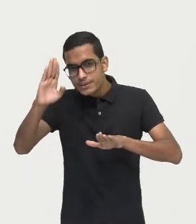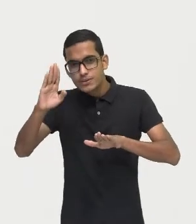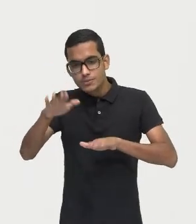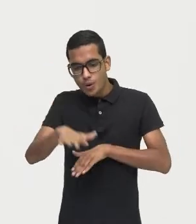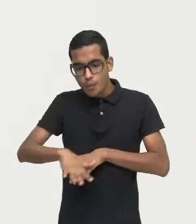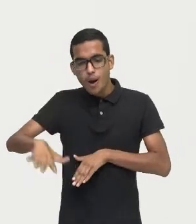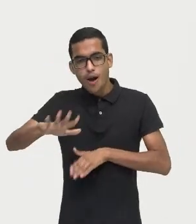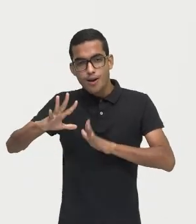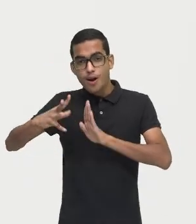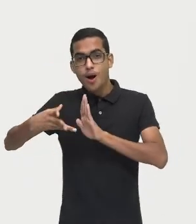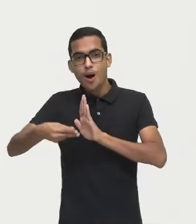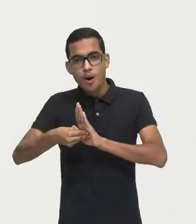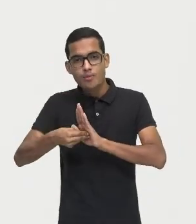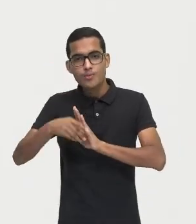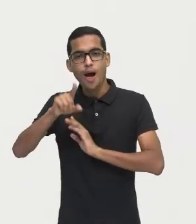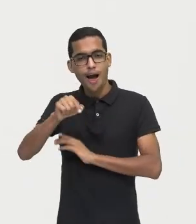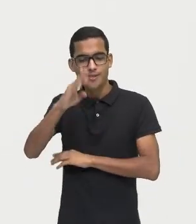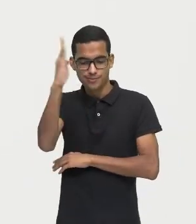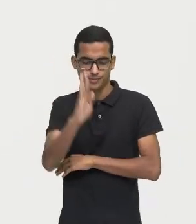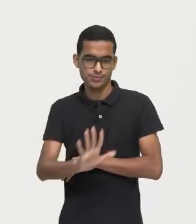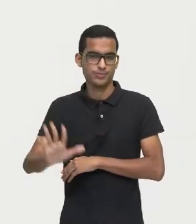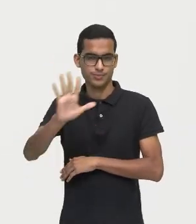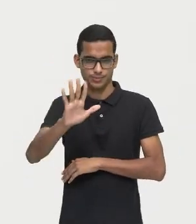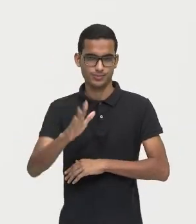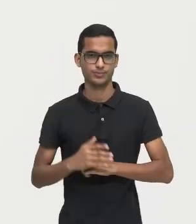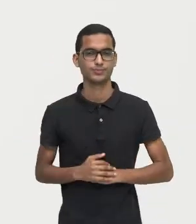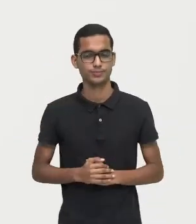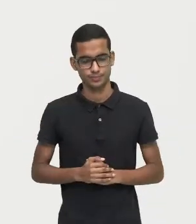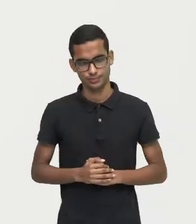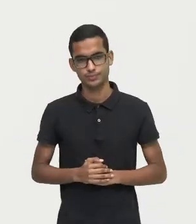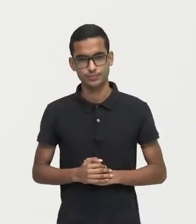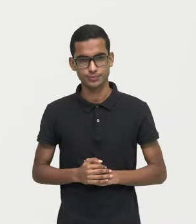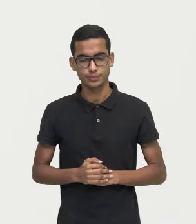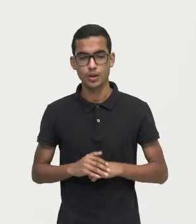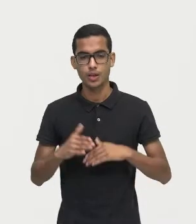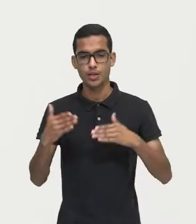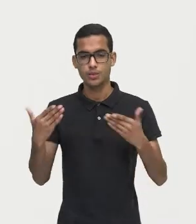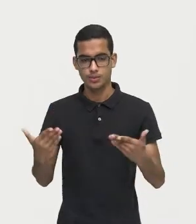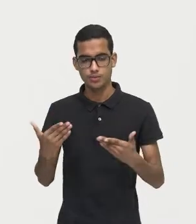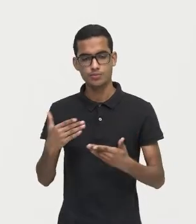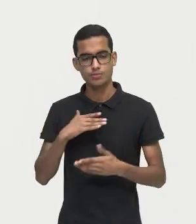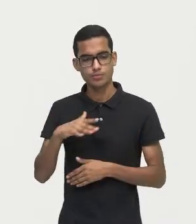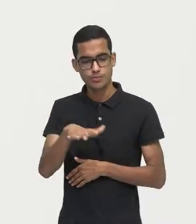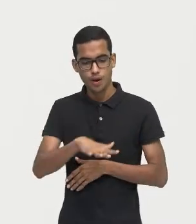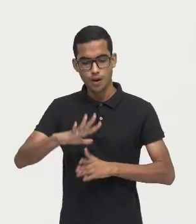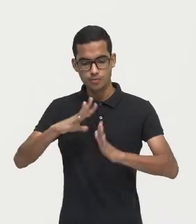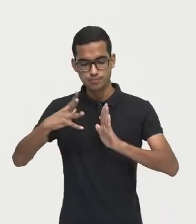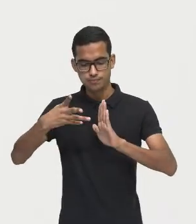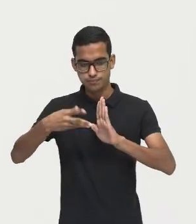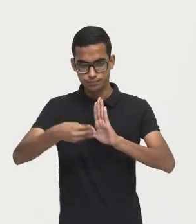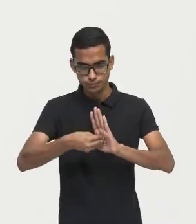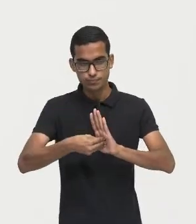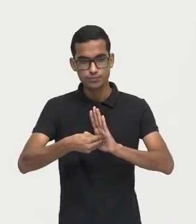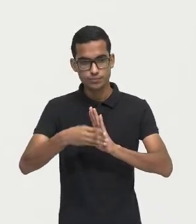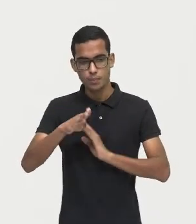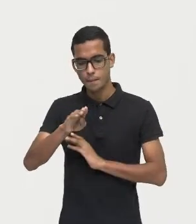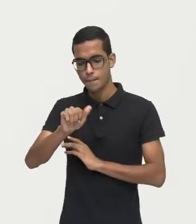onde? No Brasil, tá certo? Então, a bacia amazônica, a maior